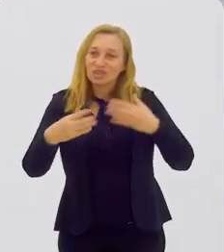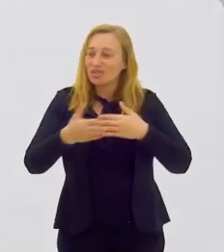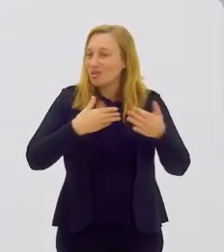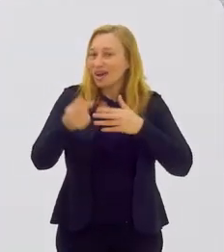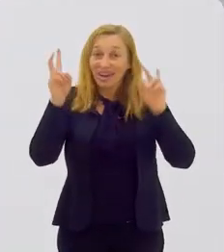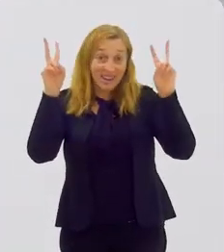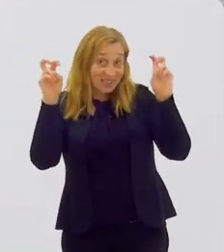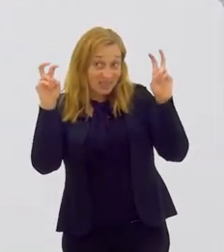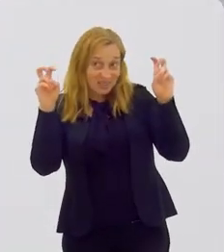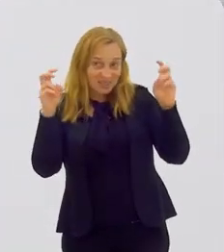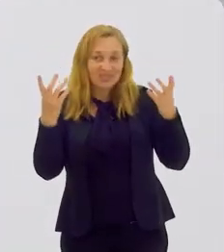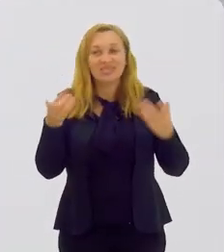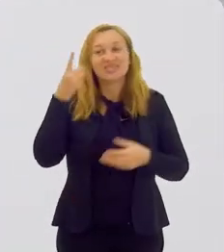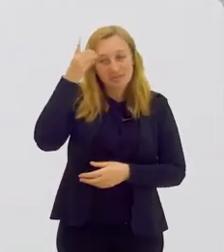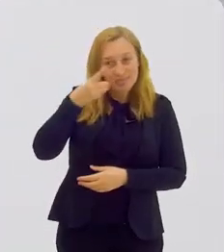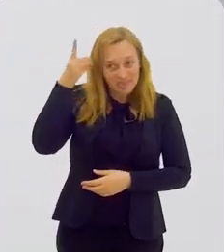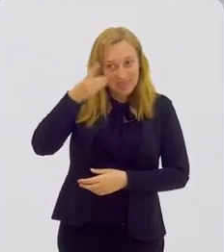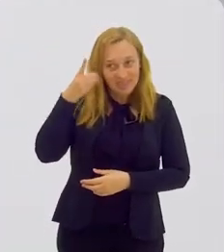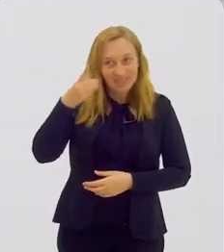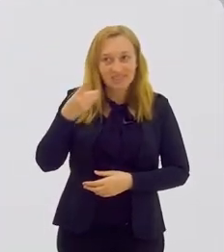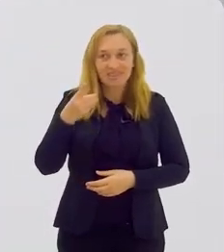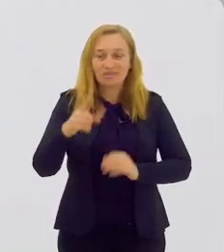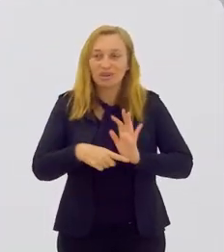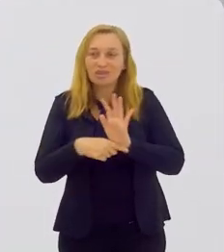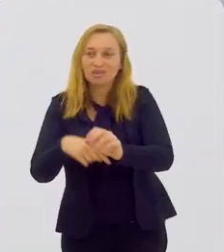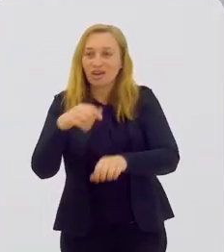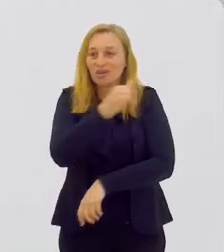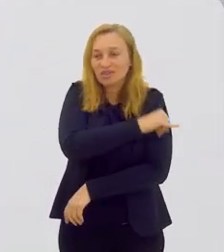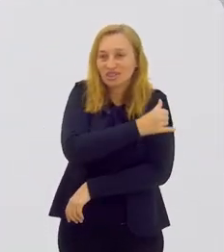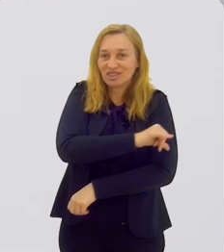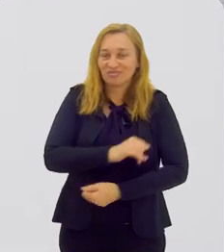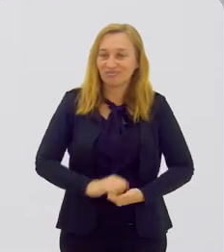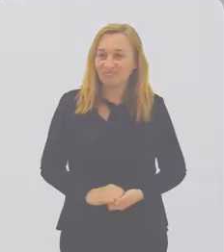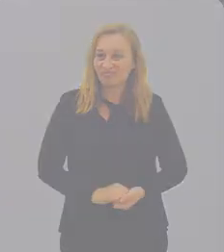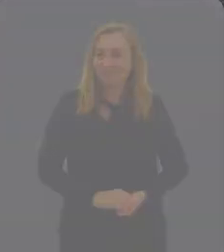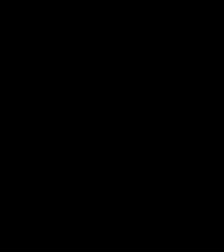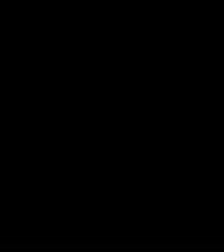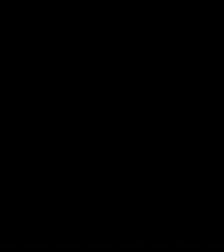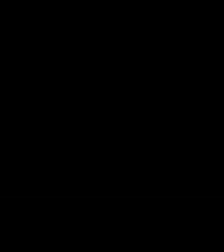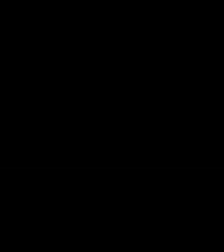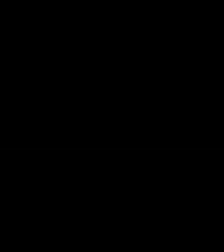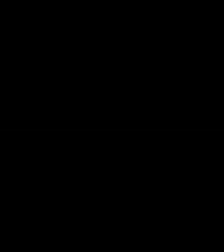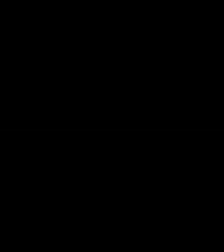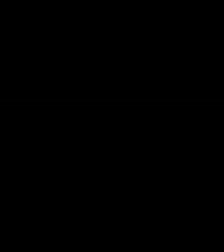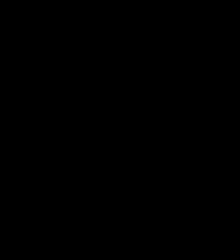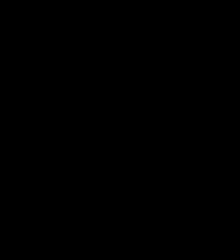abertas para discutir todo e qualquer assunto com os deputados em prol do nosso Rio de Janeiro.